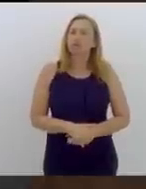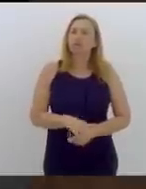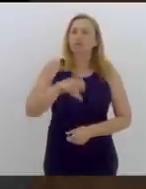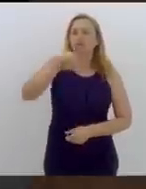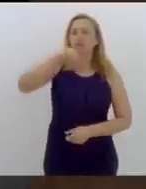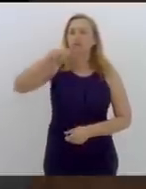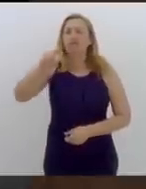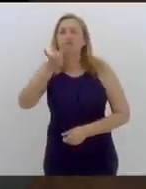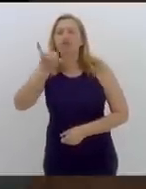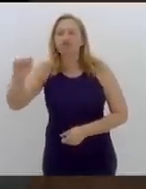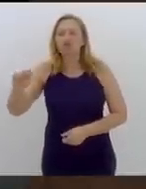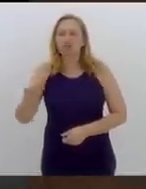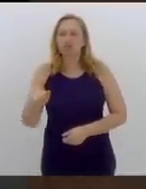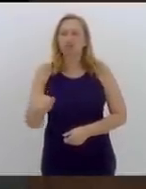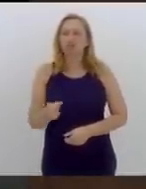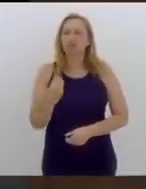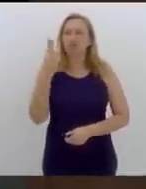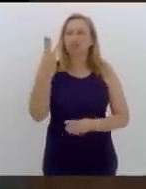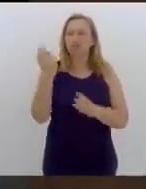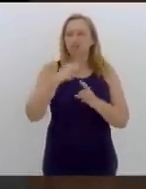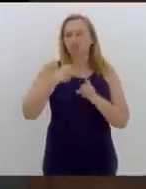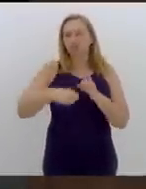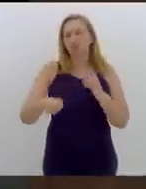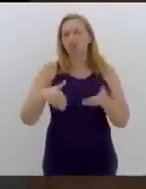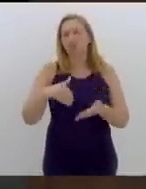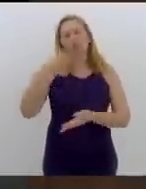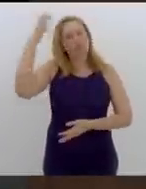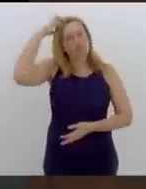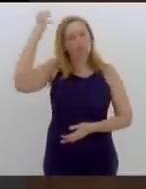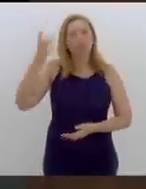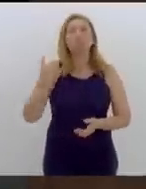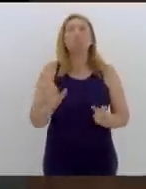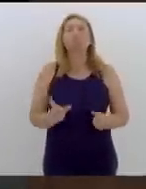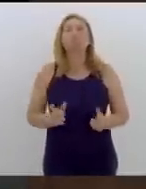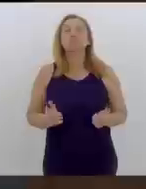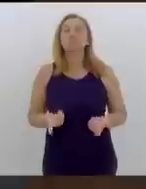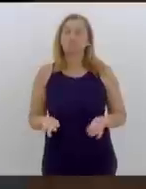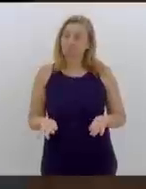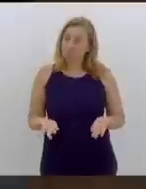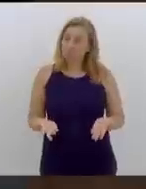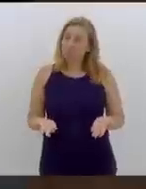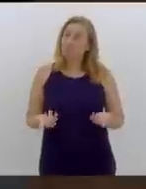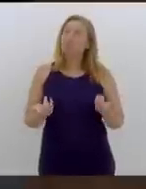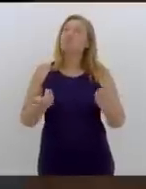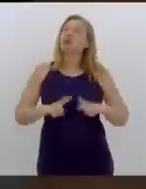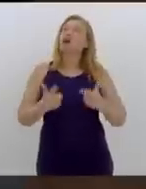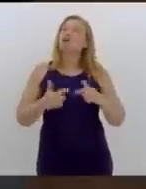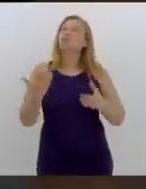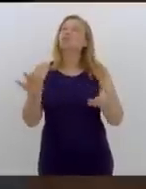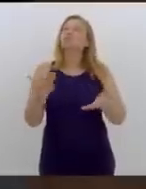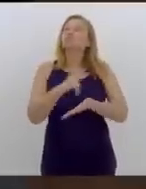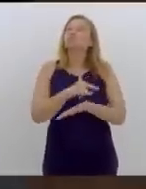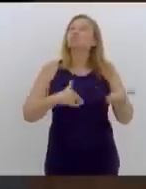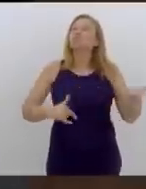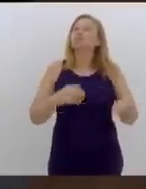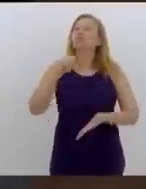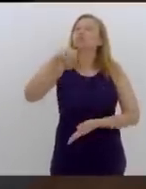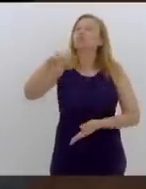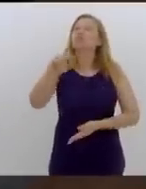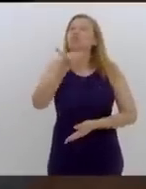dias eu tomei três meses de punição cadê aonde que tava esses documentos de 90 dias